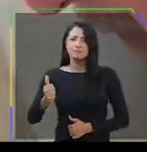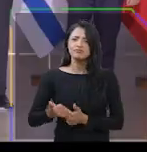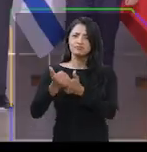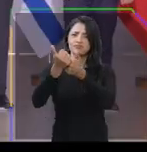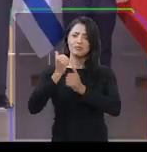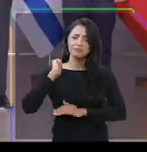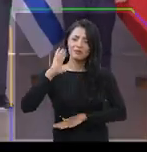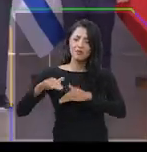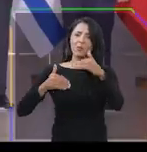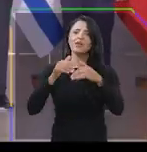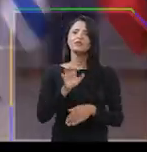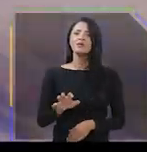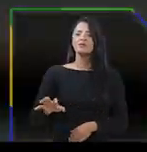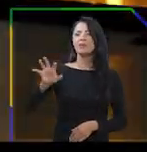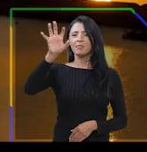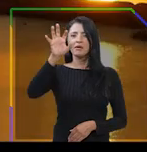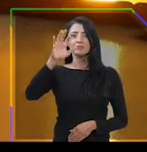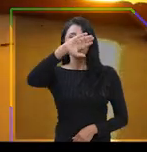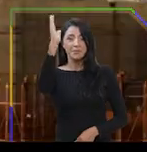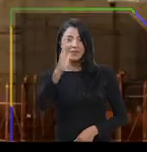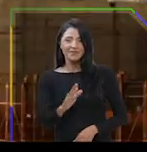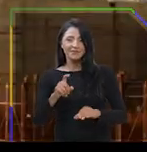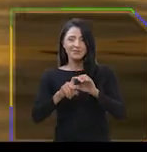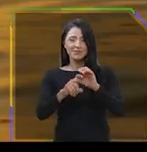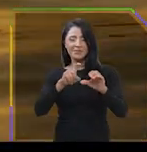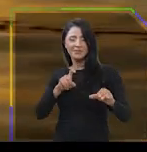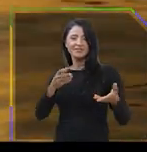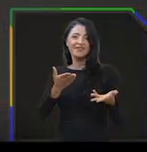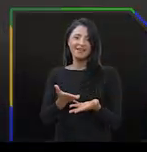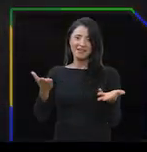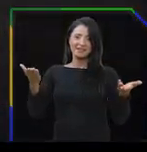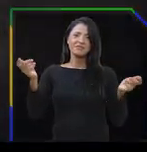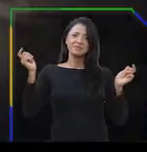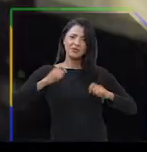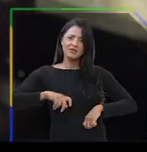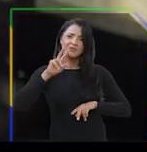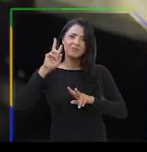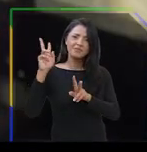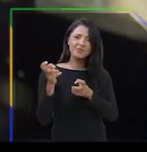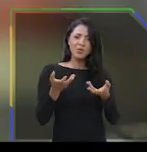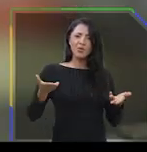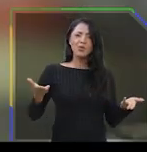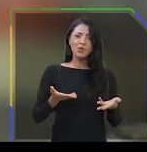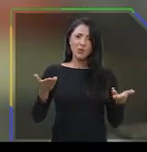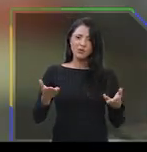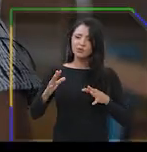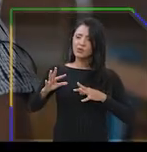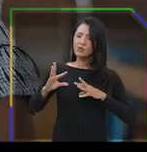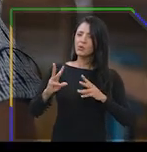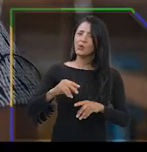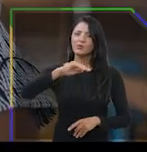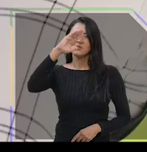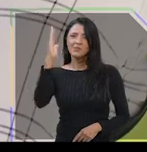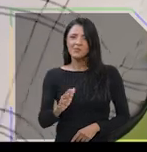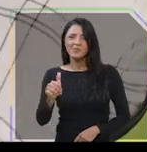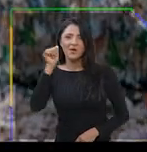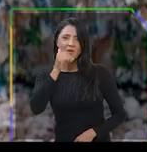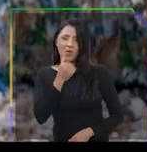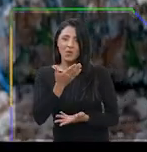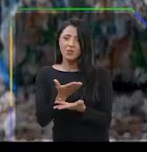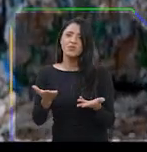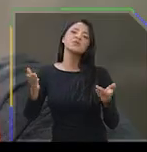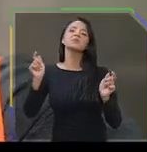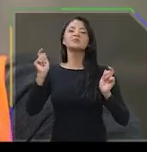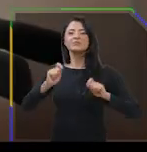com o desenvolvimento regional. O Brasil independente é esse que podemos enxergar hoje, onde todas as brasileiras e todos